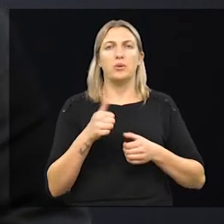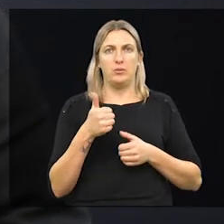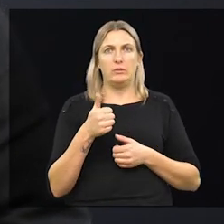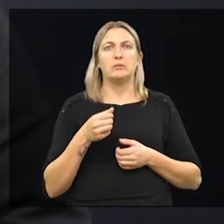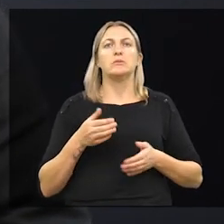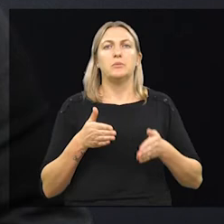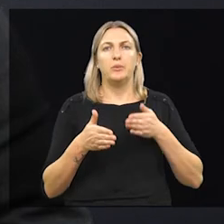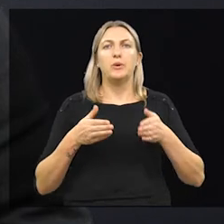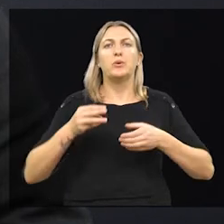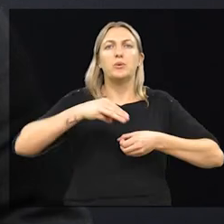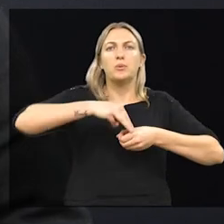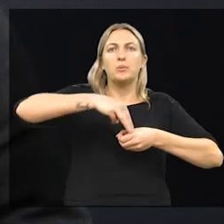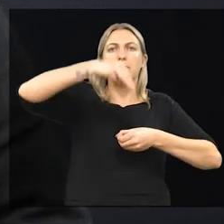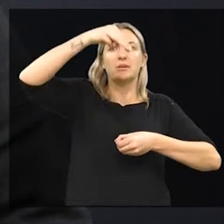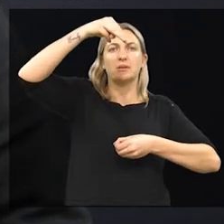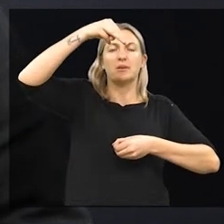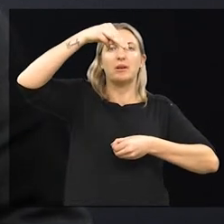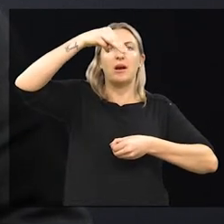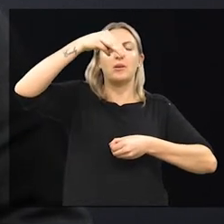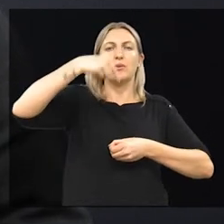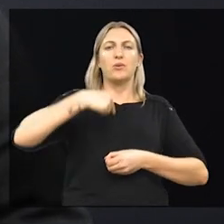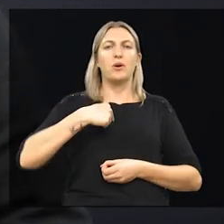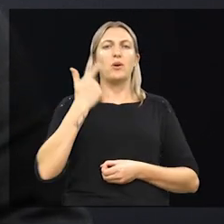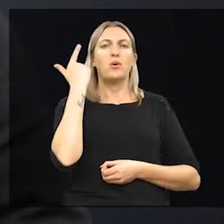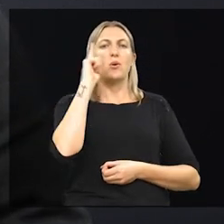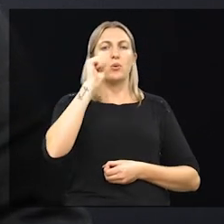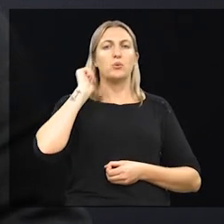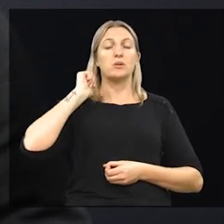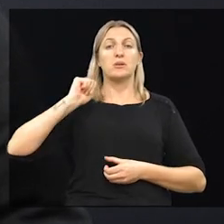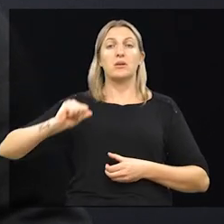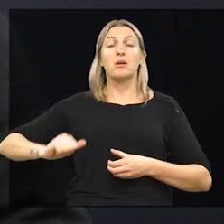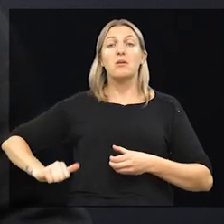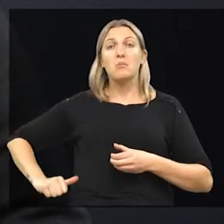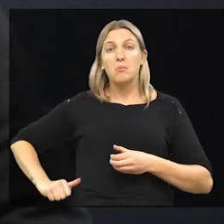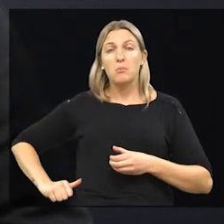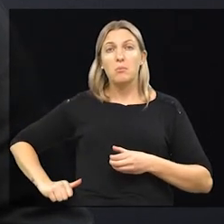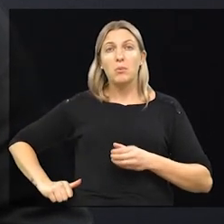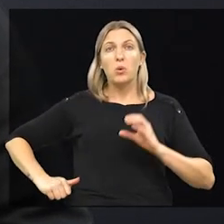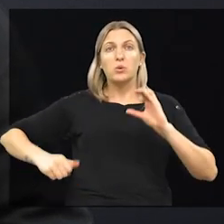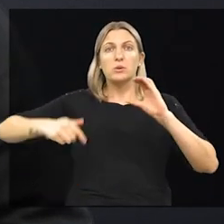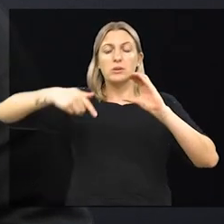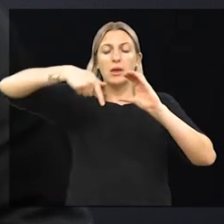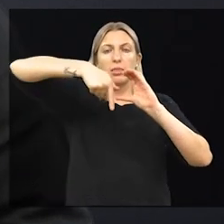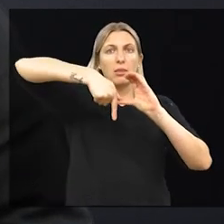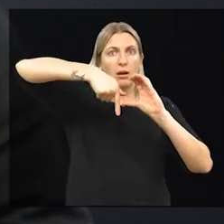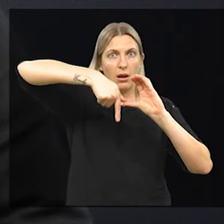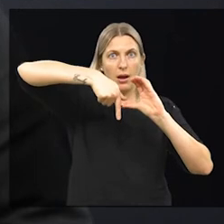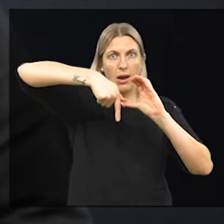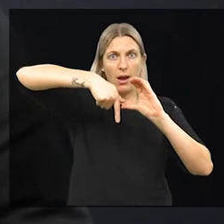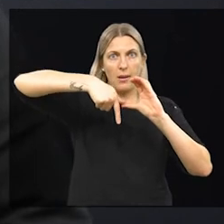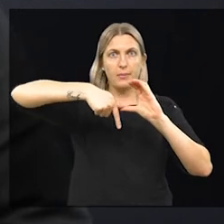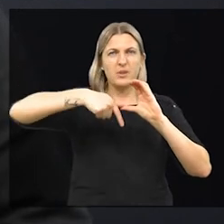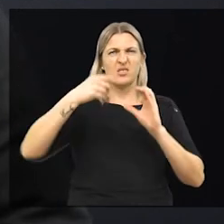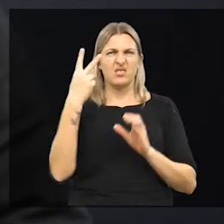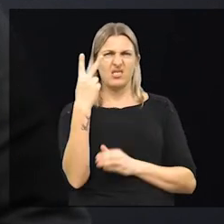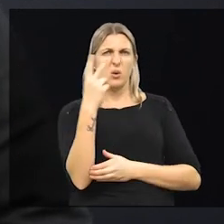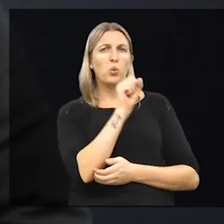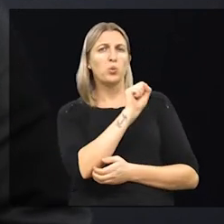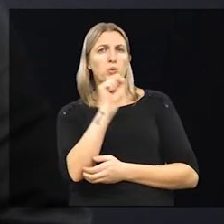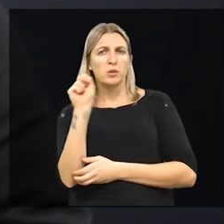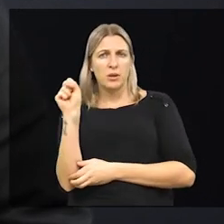semestre na verdade eles já tinham me oferecido a bolsa no lixo mas eu preferi continuar trabalhando por um